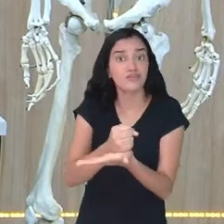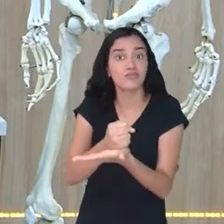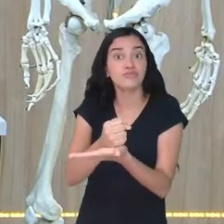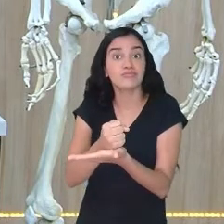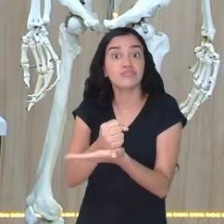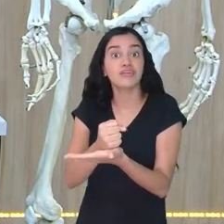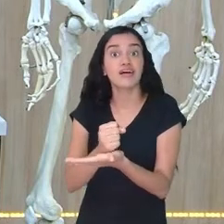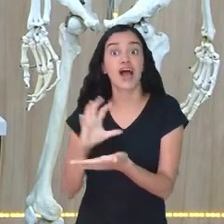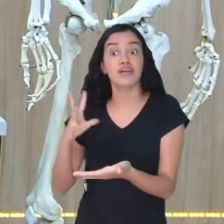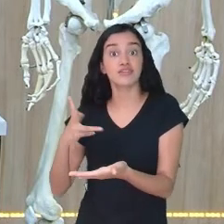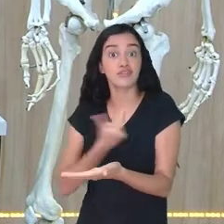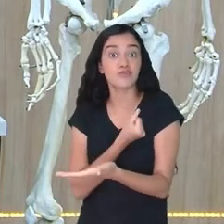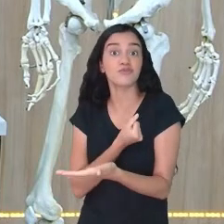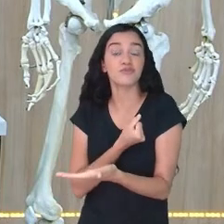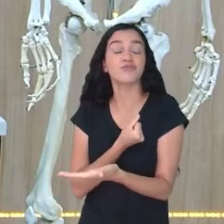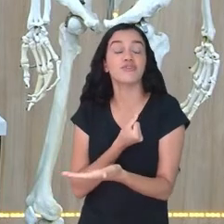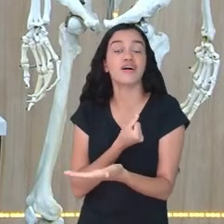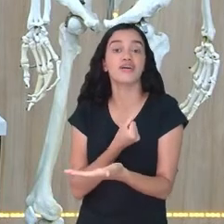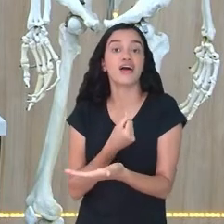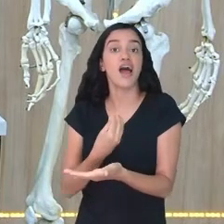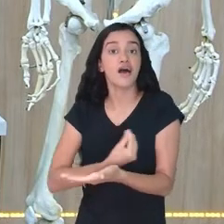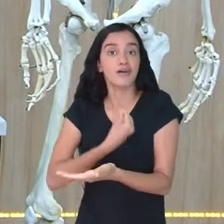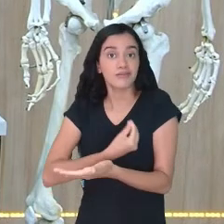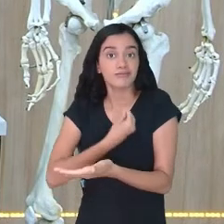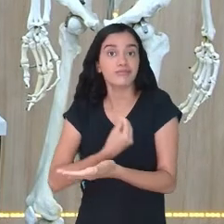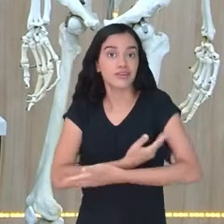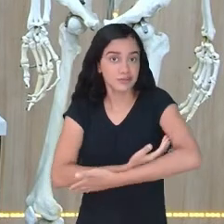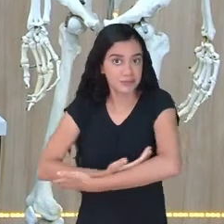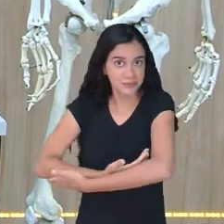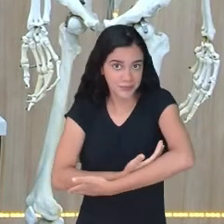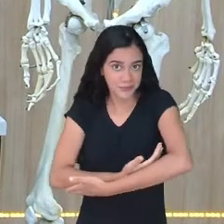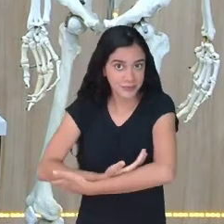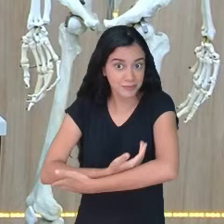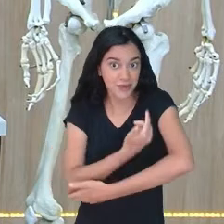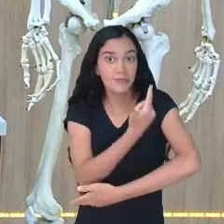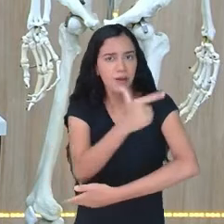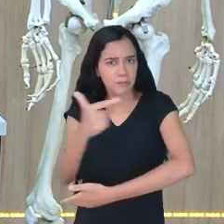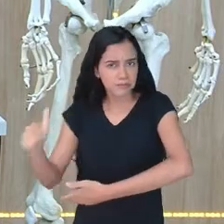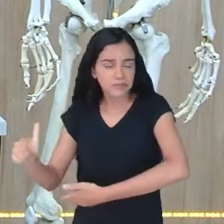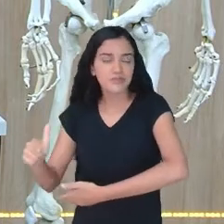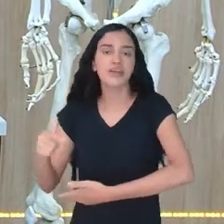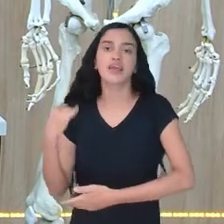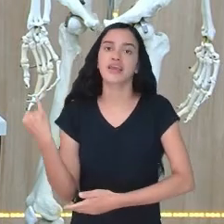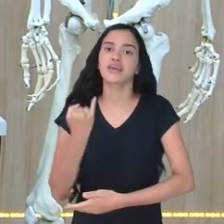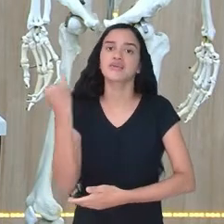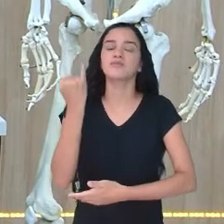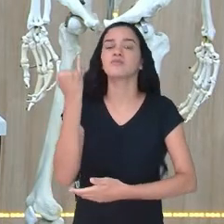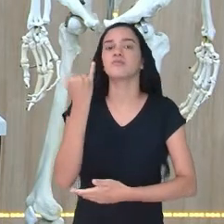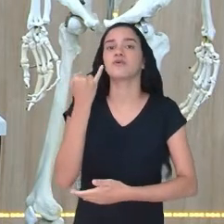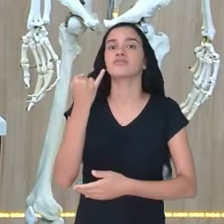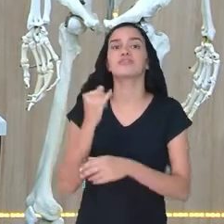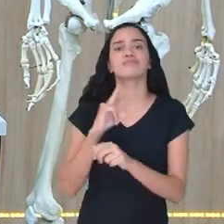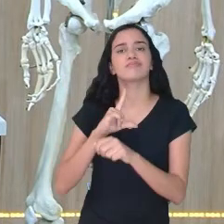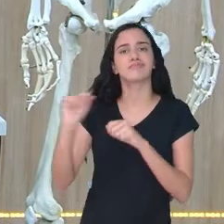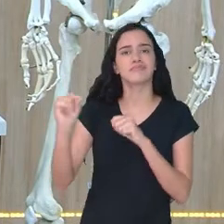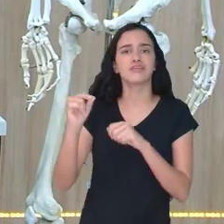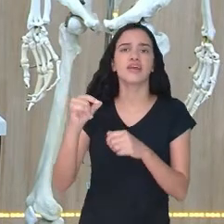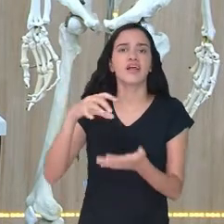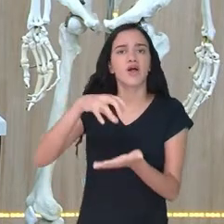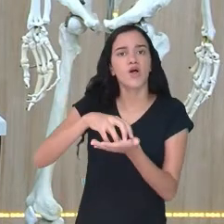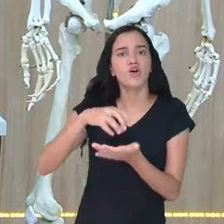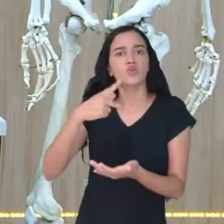salvar vidas de outros bebês. Existem bancos de leite. É muito importante chegar lá no postinho e perguntar como fazer para